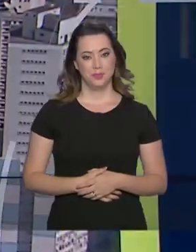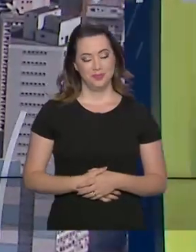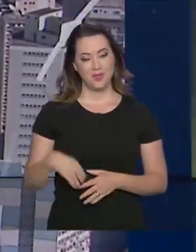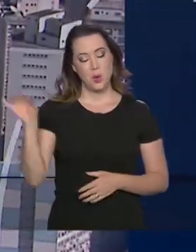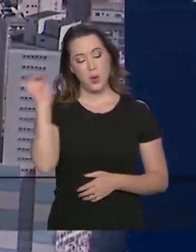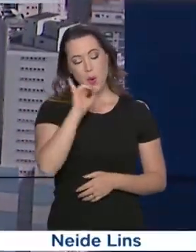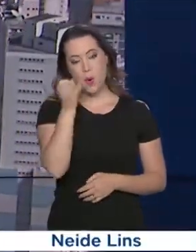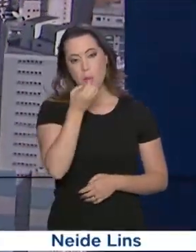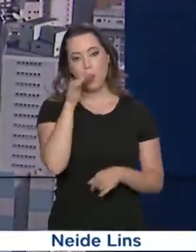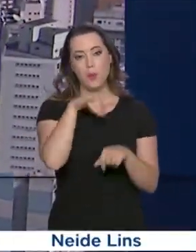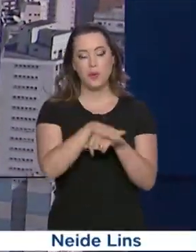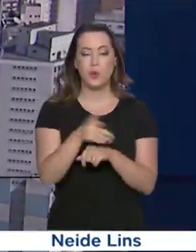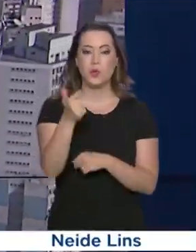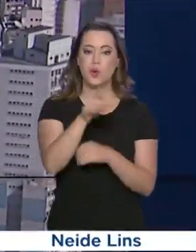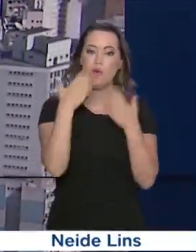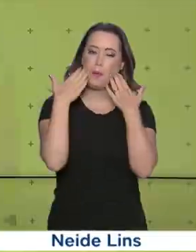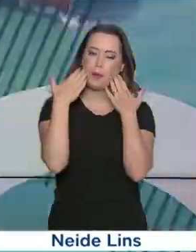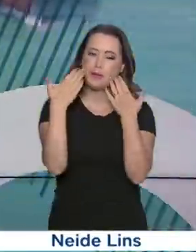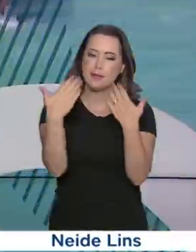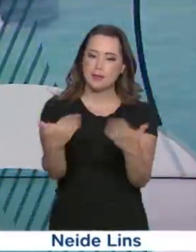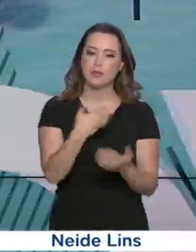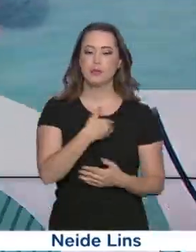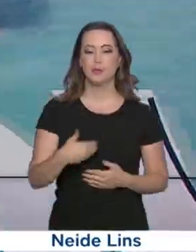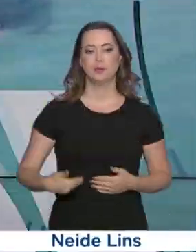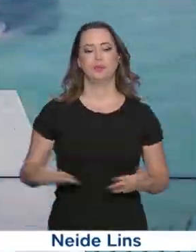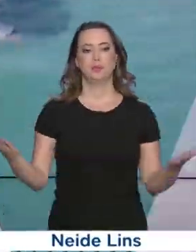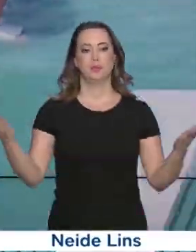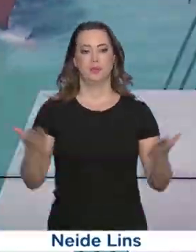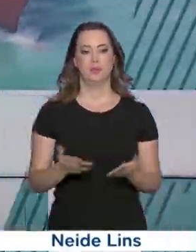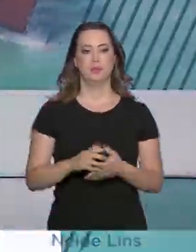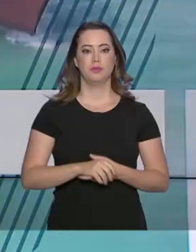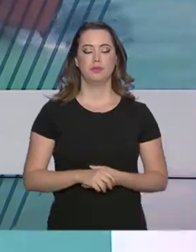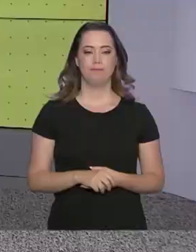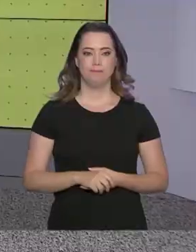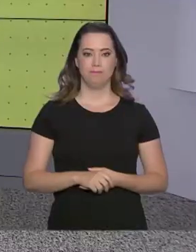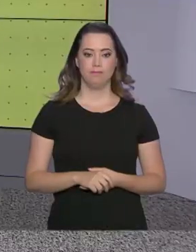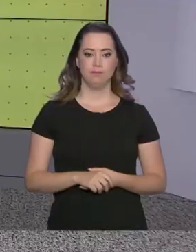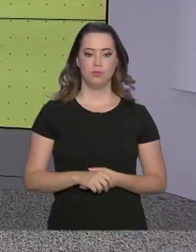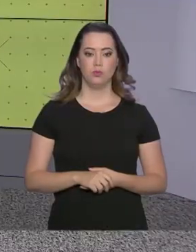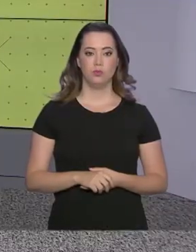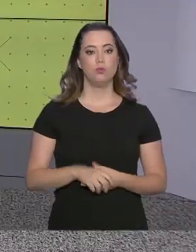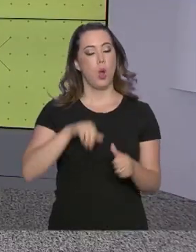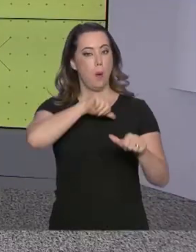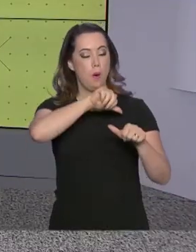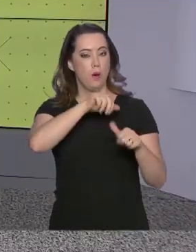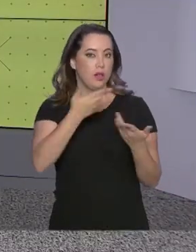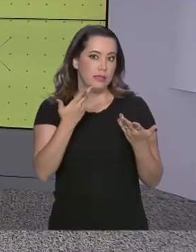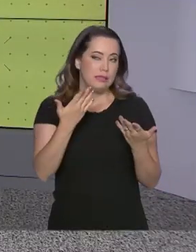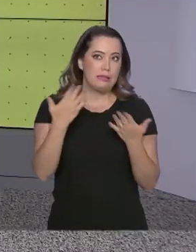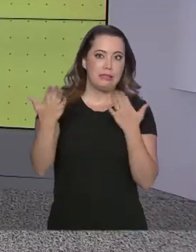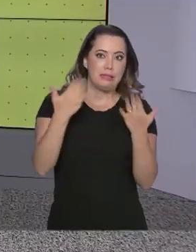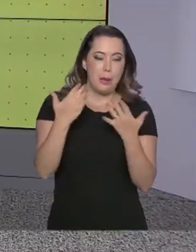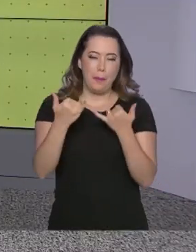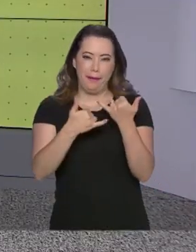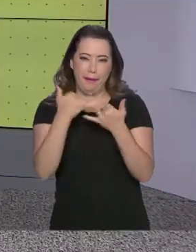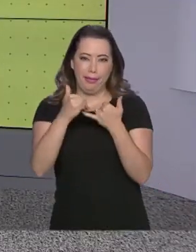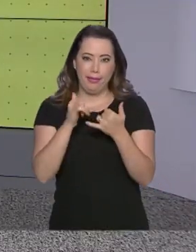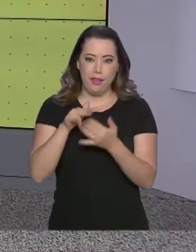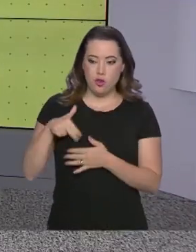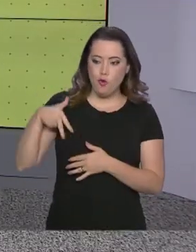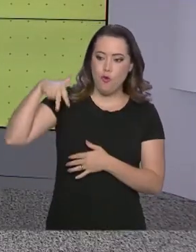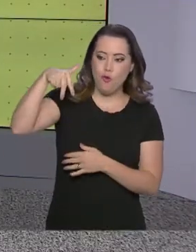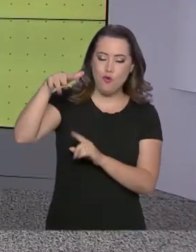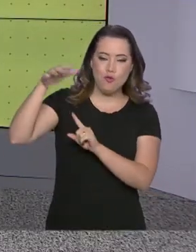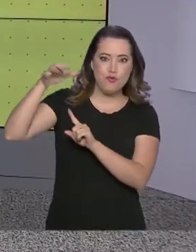Olá, boa noite. Estamos de volta com mais uma edição do Governo Agora. Simular um salto de paraquedas ou uma